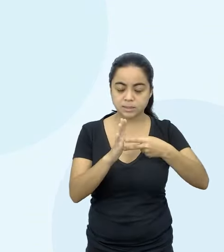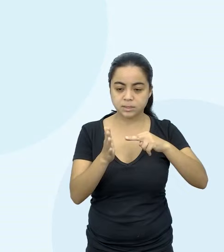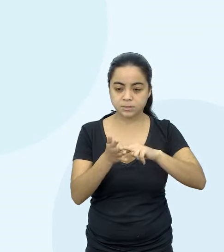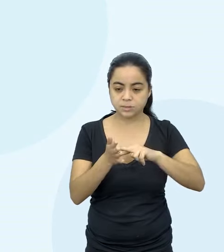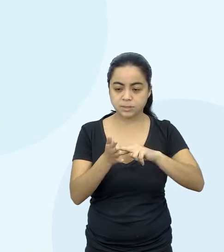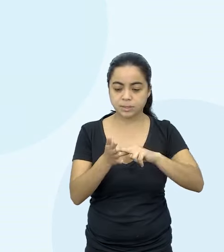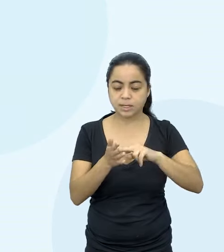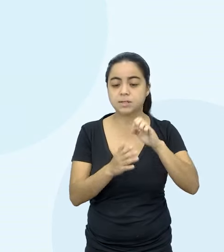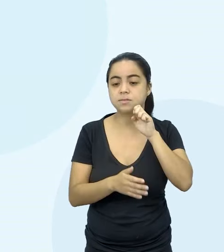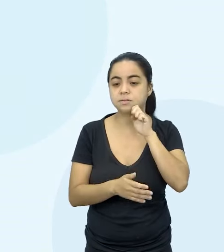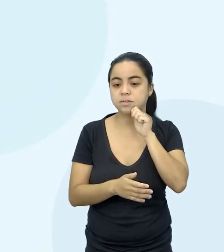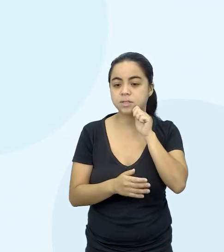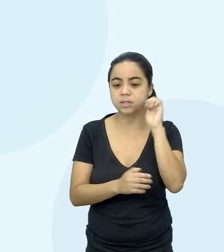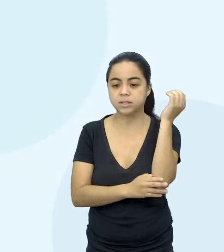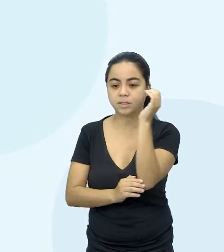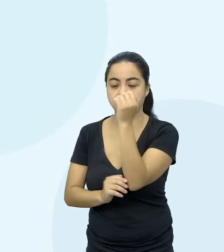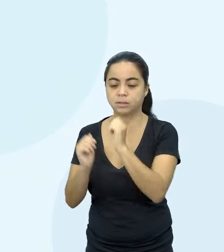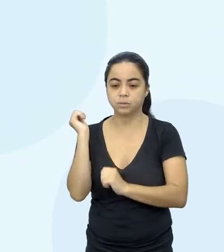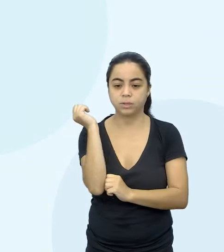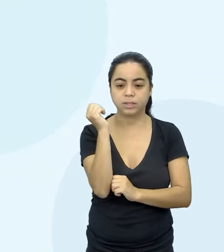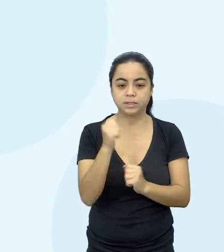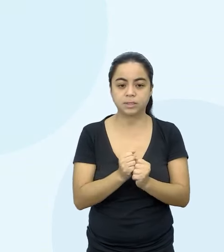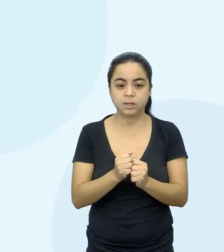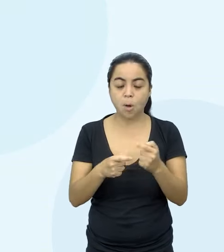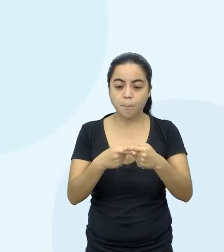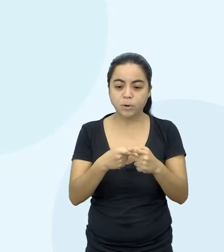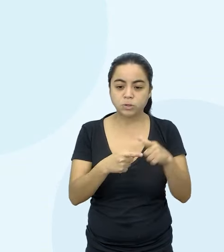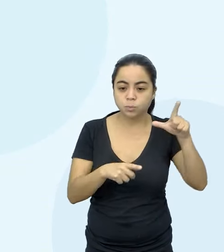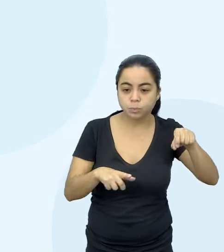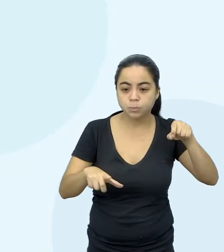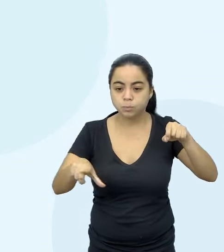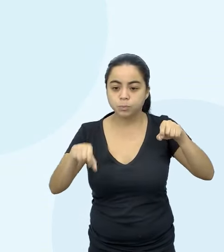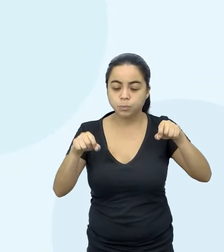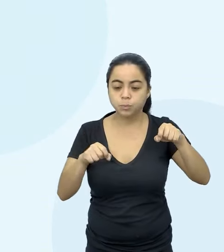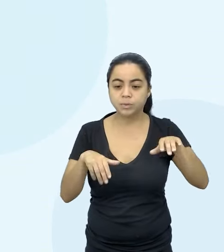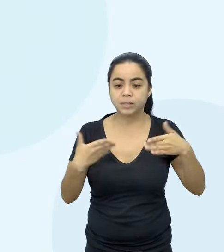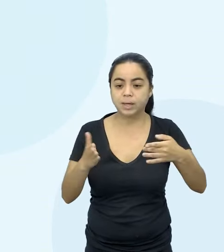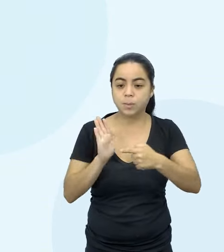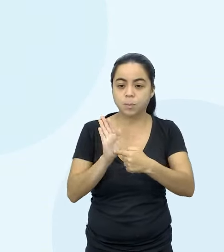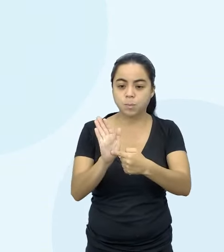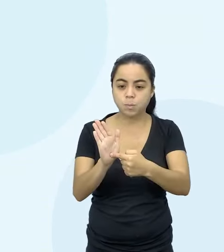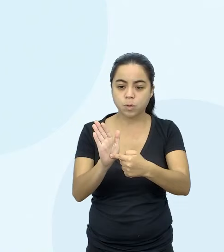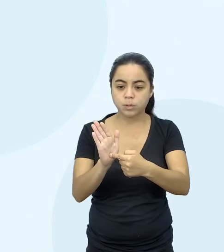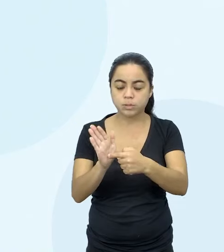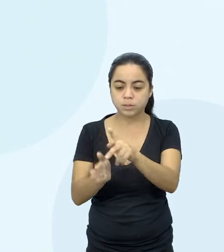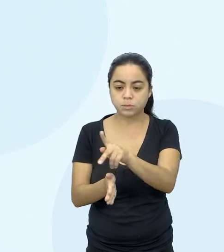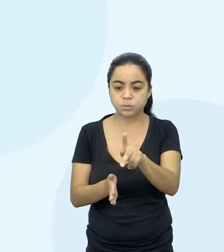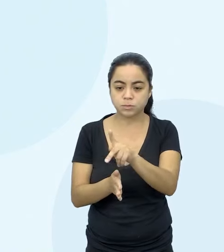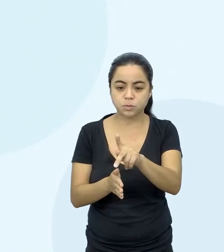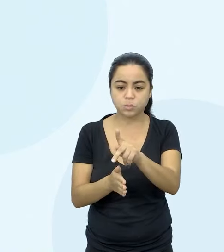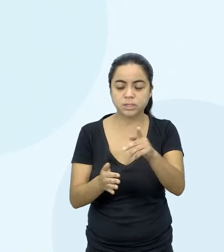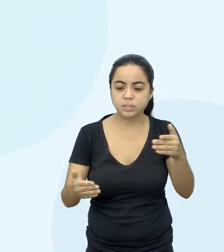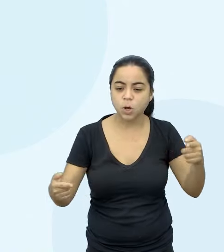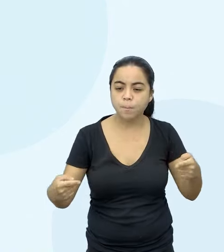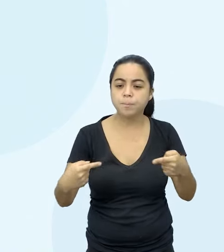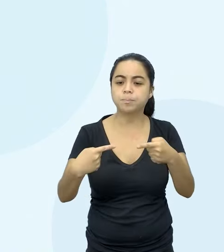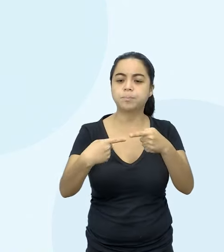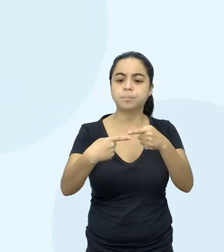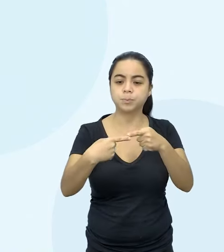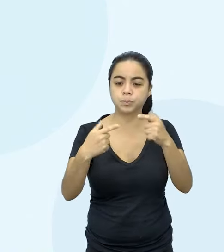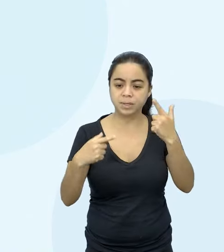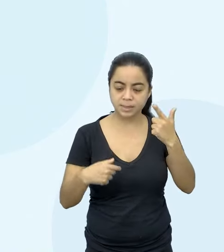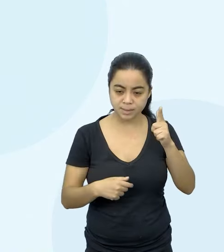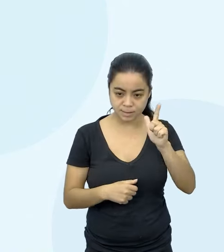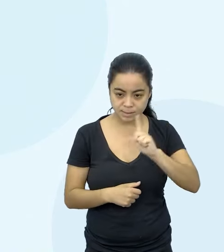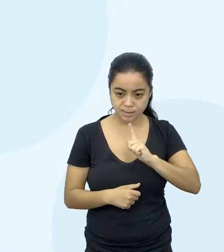da natureza. Por isso que nós pegamos um de cada, né? Para estar mostrando para os professores que tem ligação e que nós conseguimos abordar